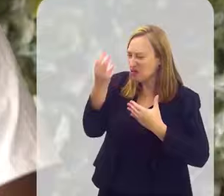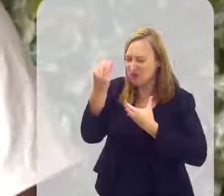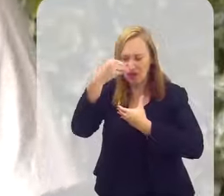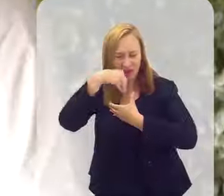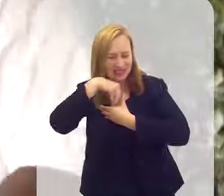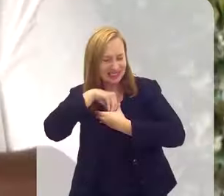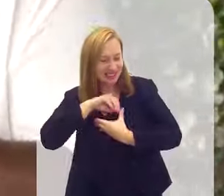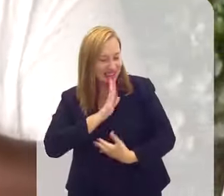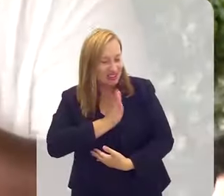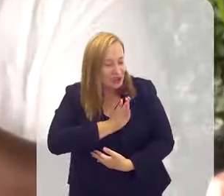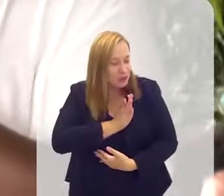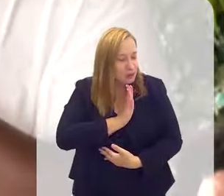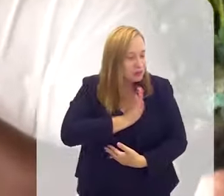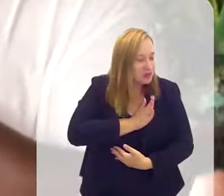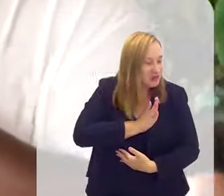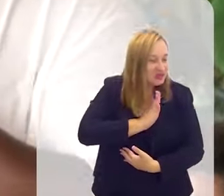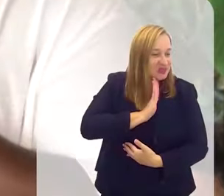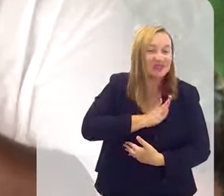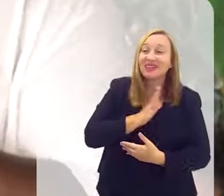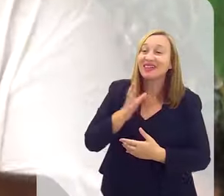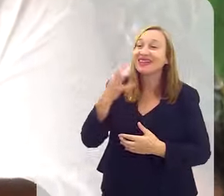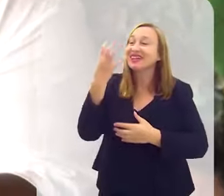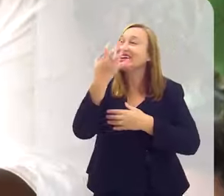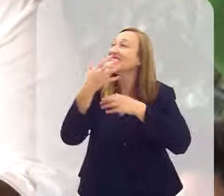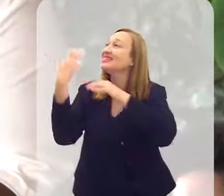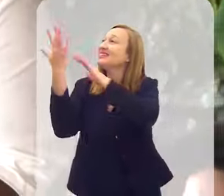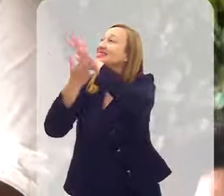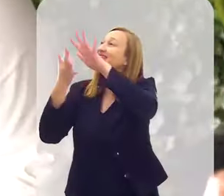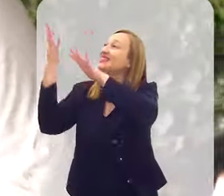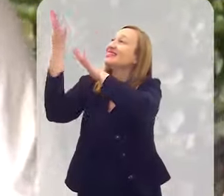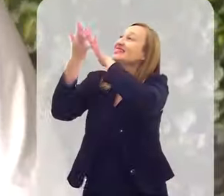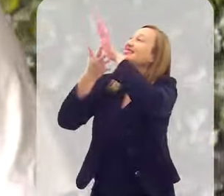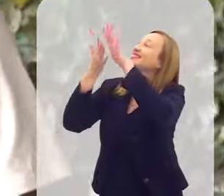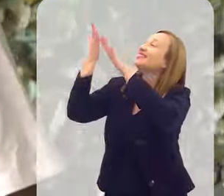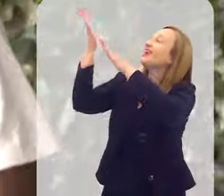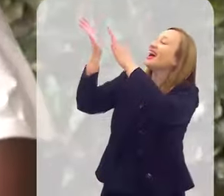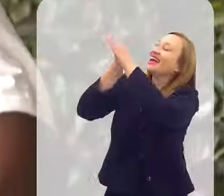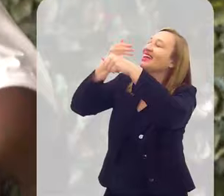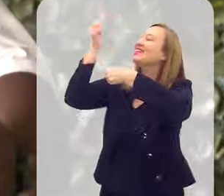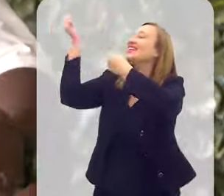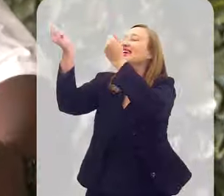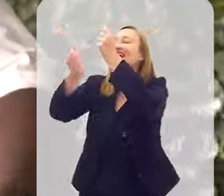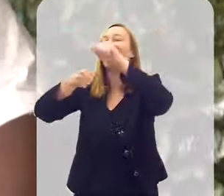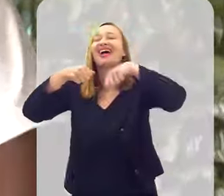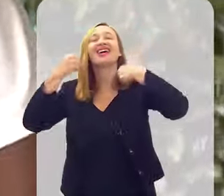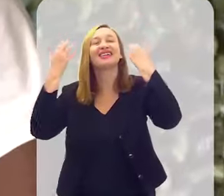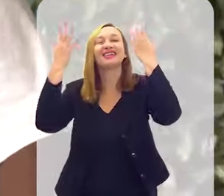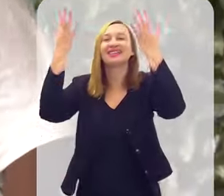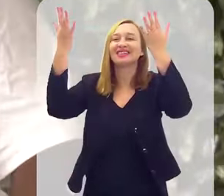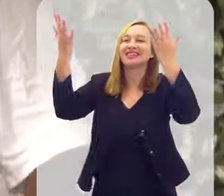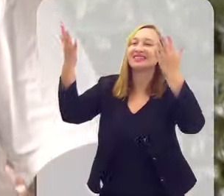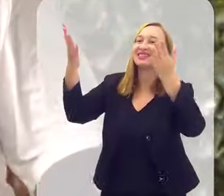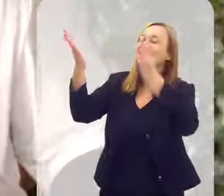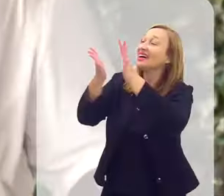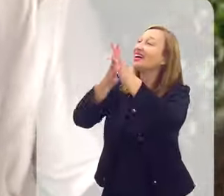Aleluia com toda a força que há dentro de mim canto